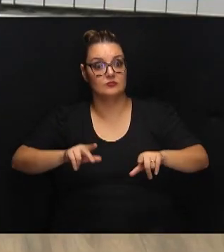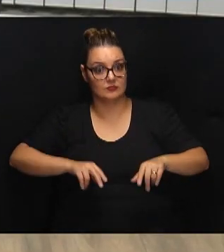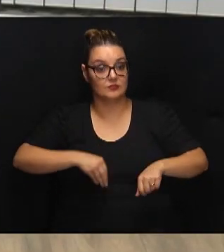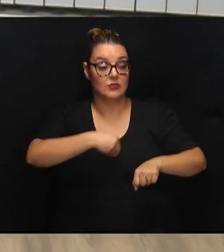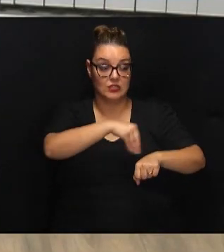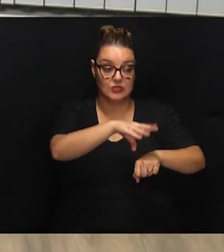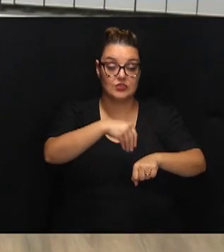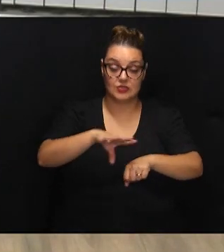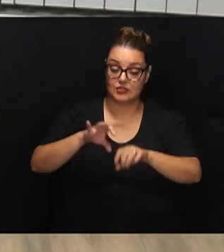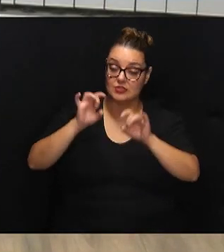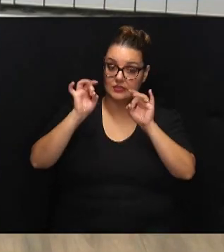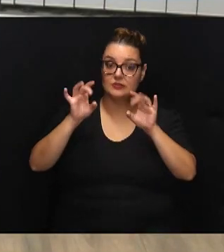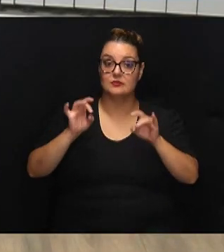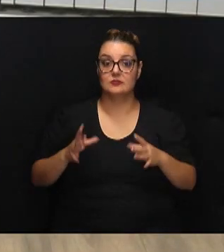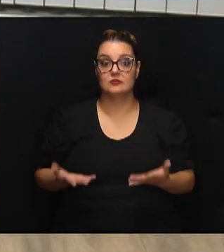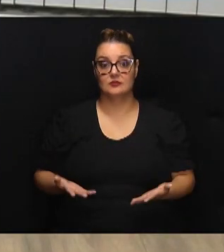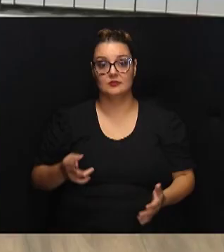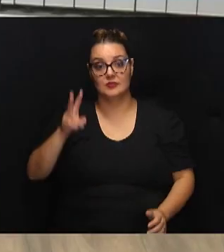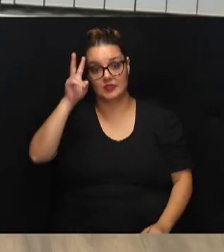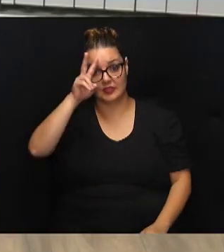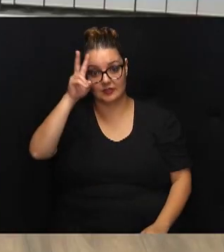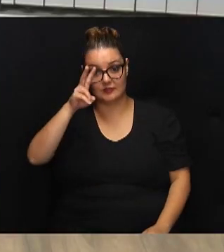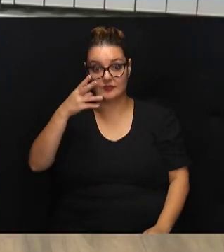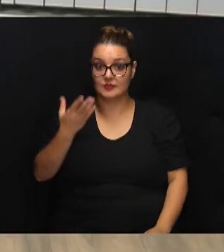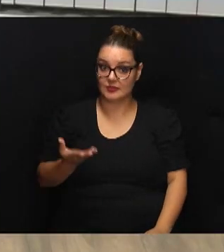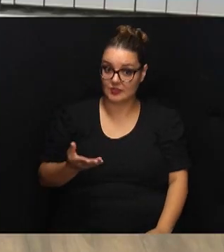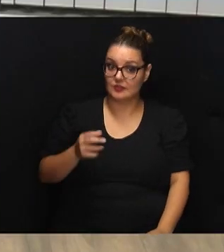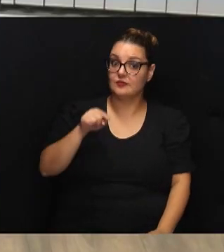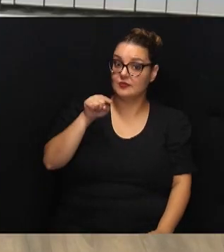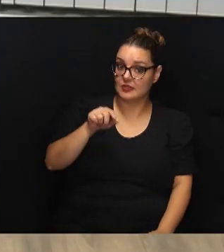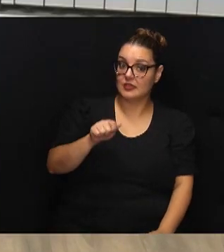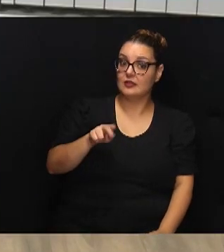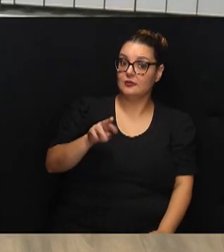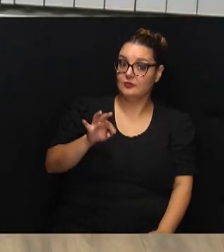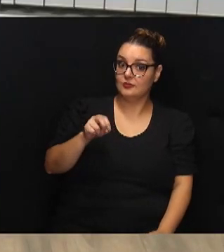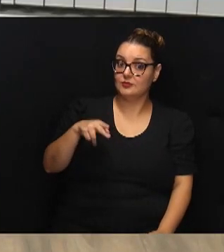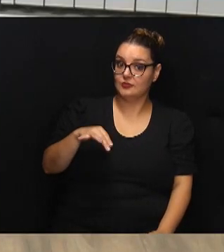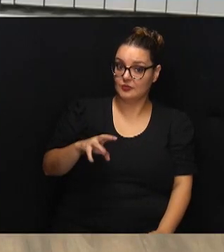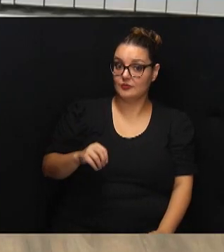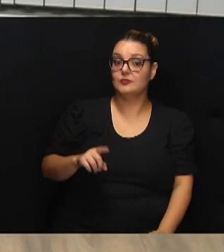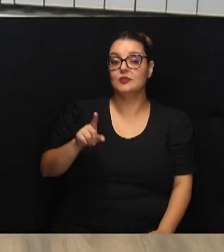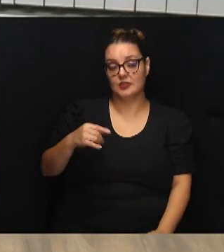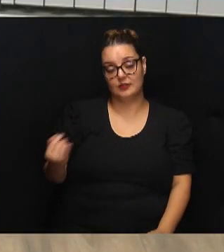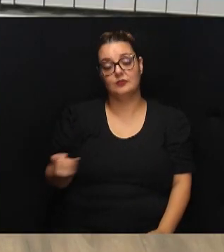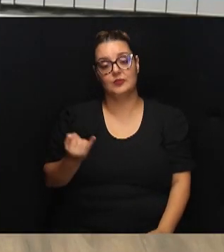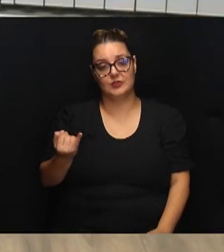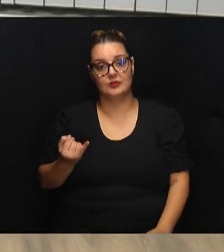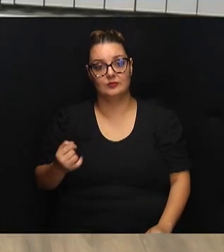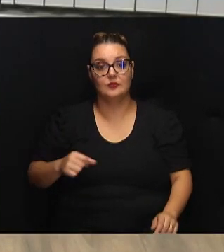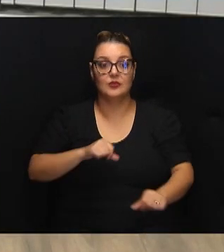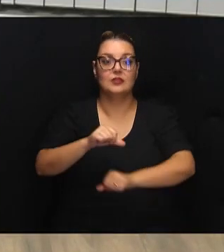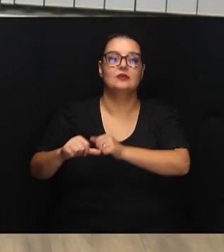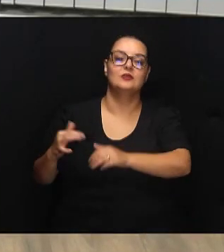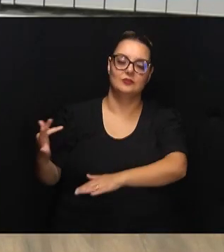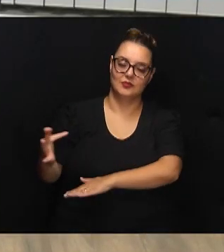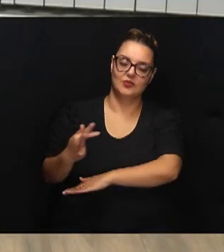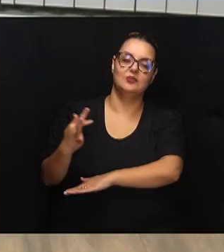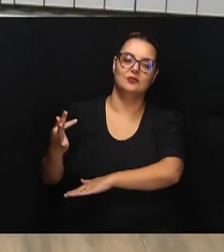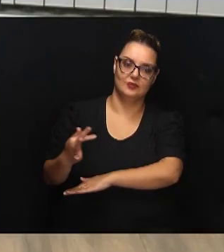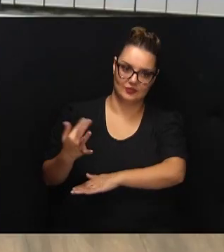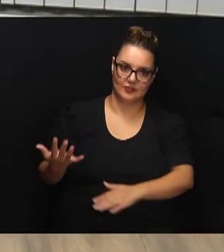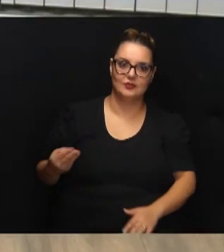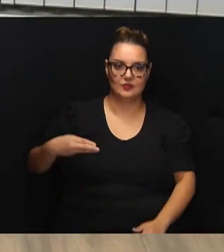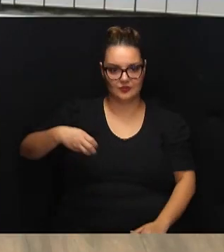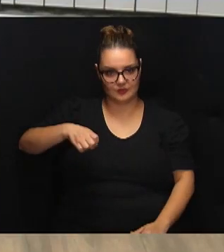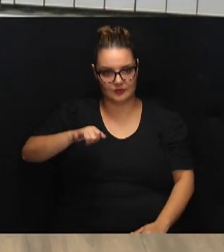dicas especiais aí. Lembre-se, se você é um autônomo, a importância de você se transformar em um